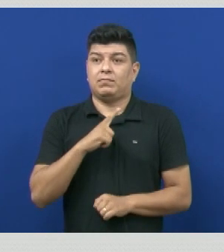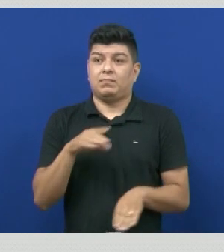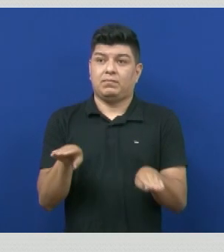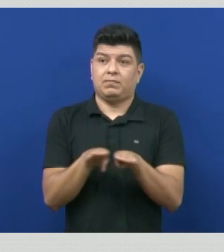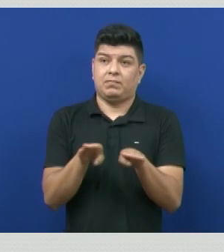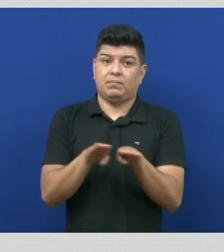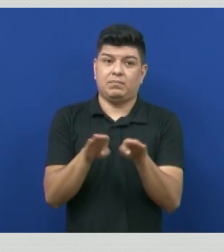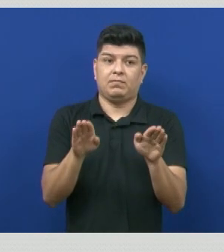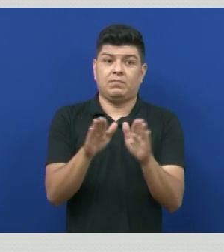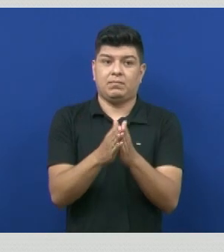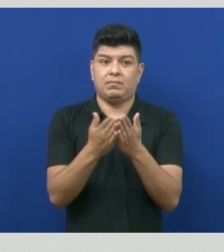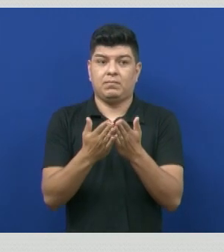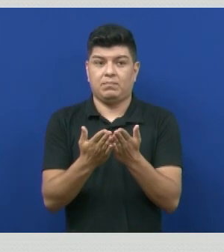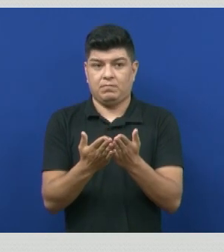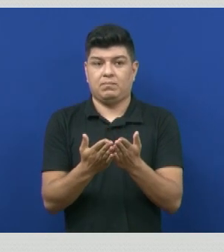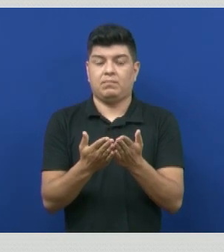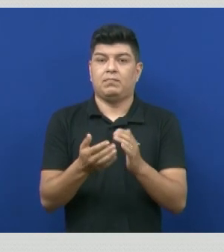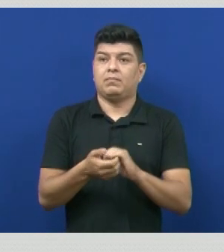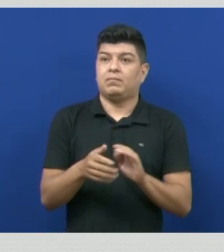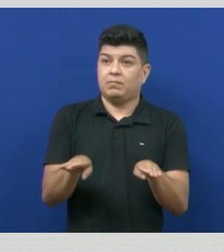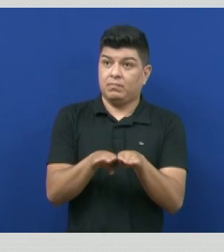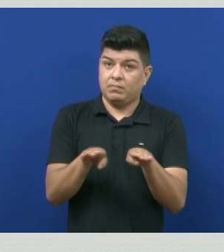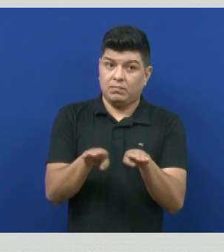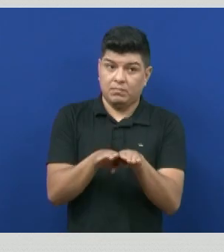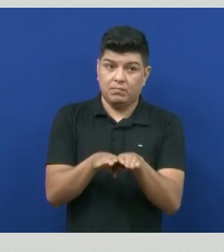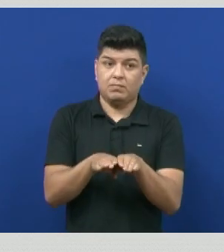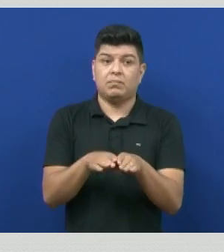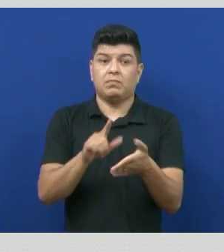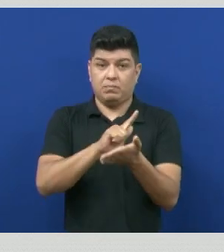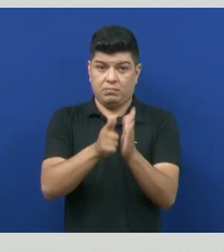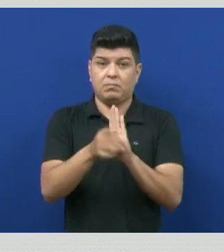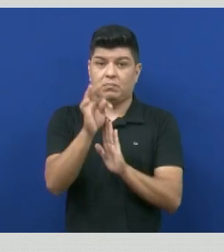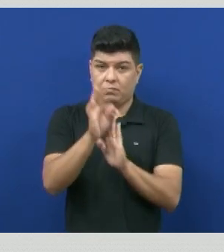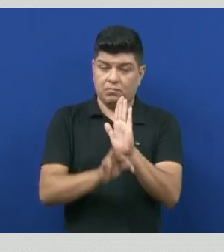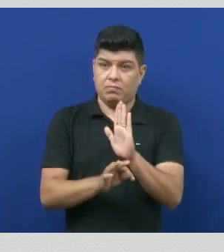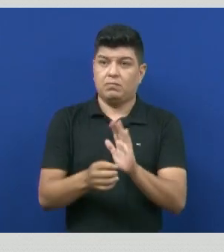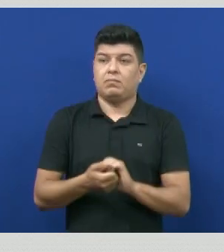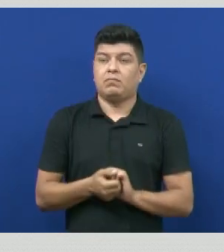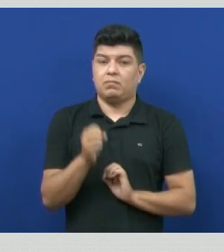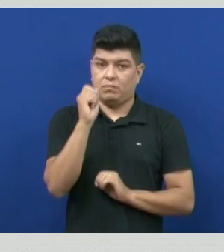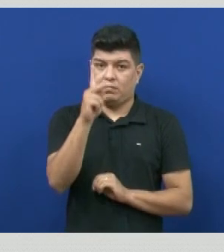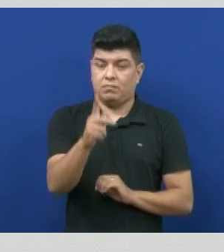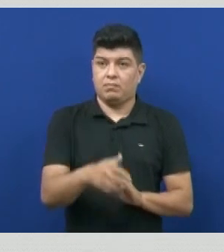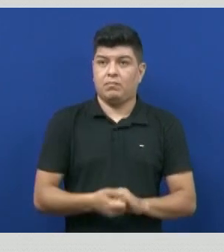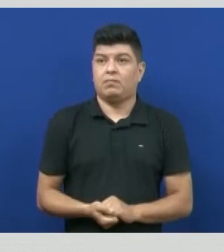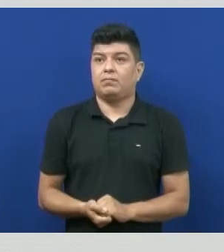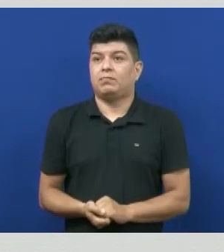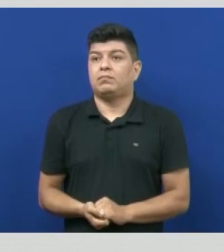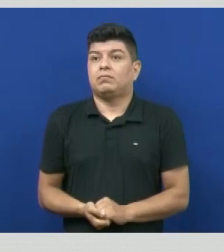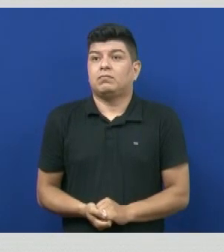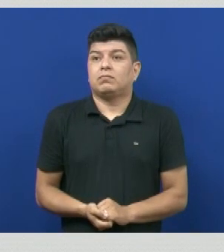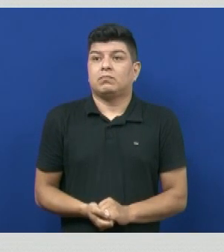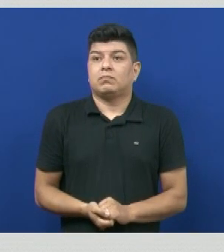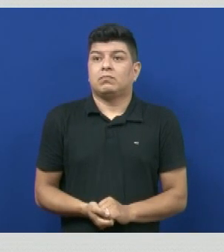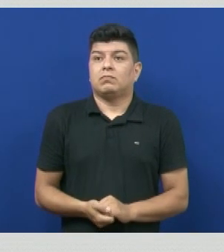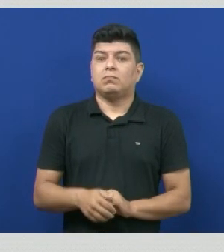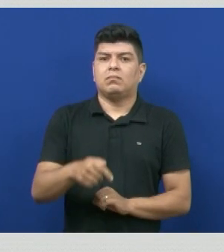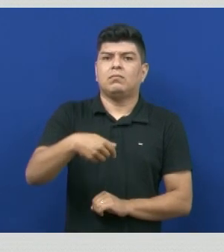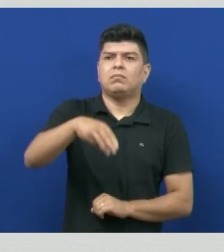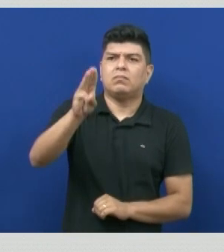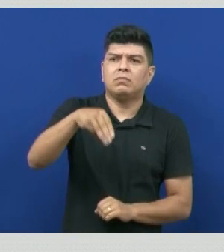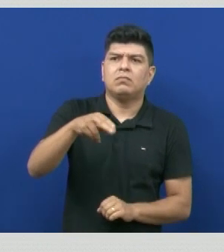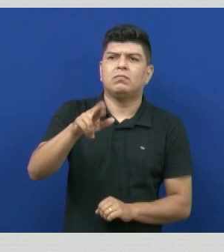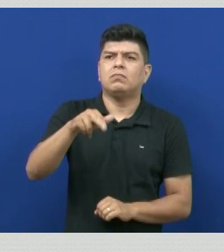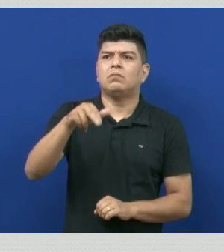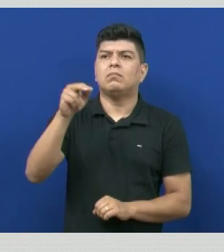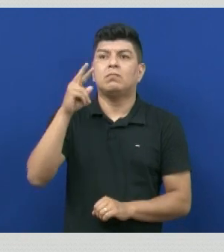também a revista ou a capa de revista, também é um gênero textual, ok? E quem não conhece ou